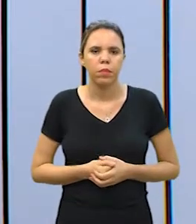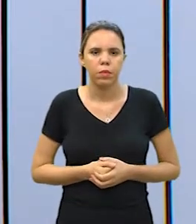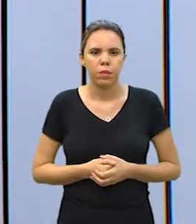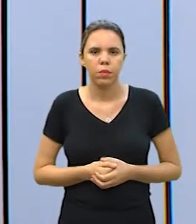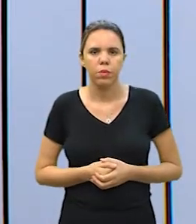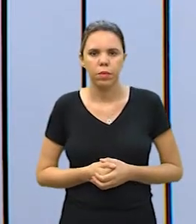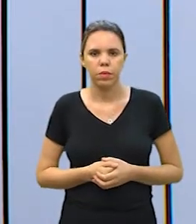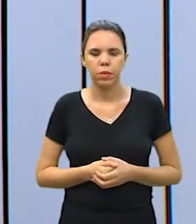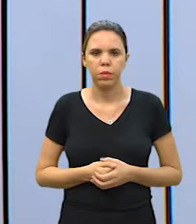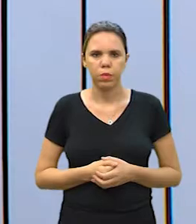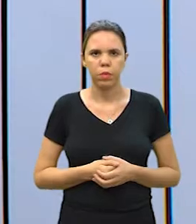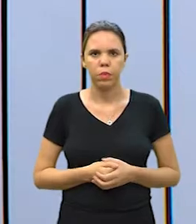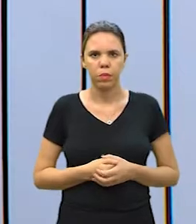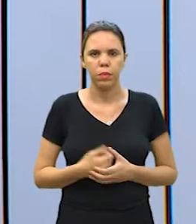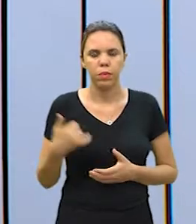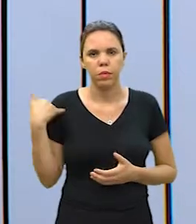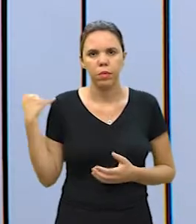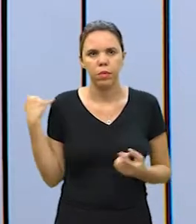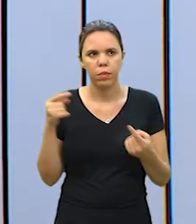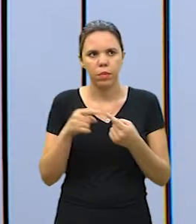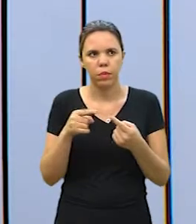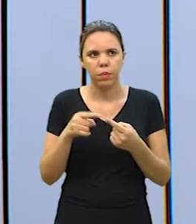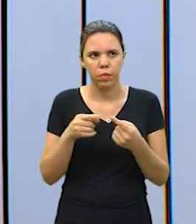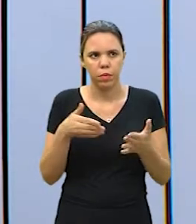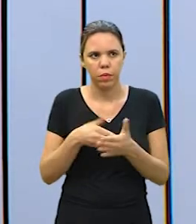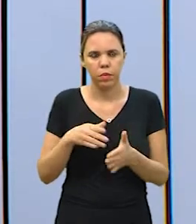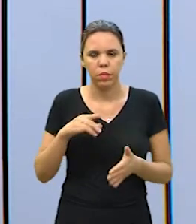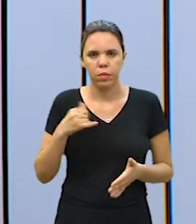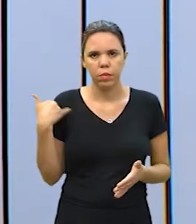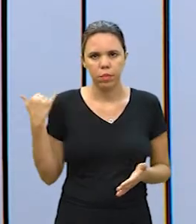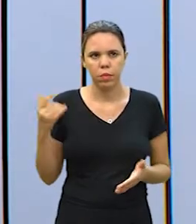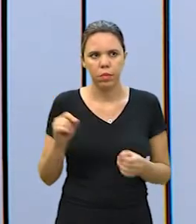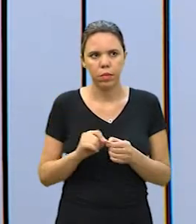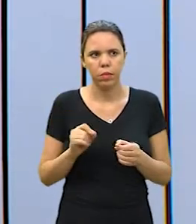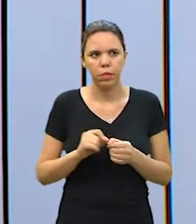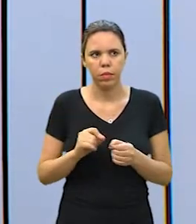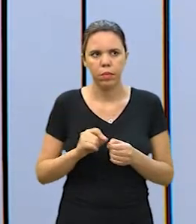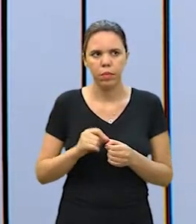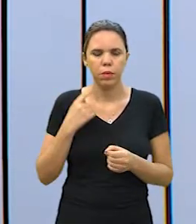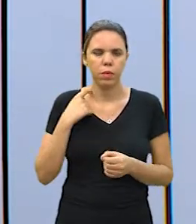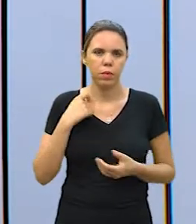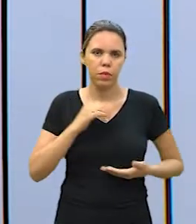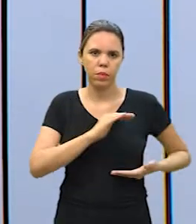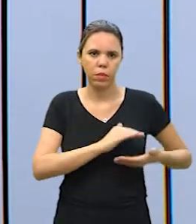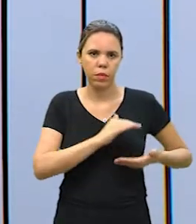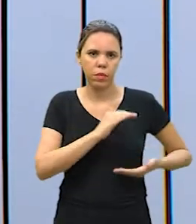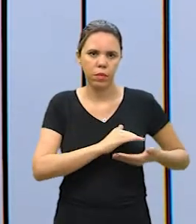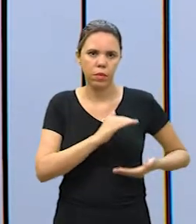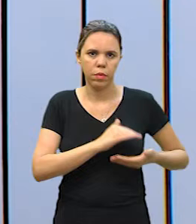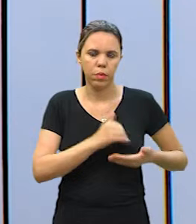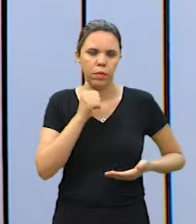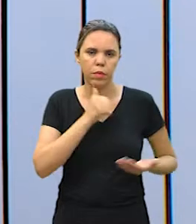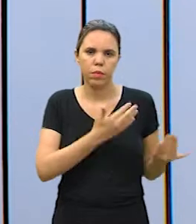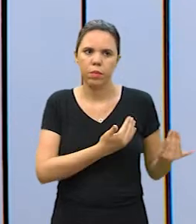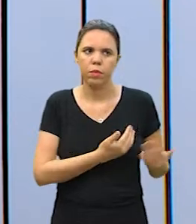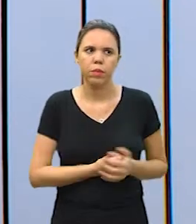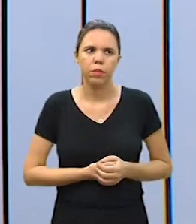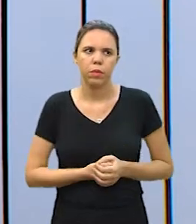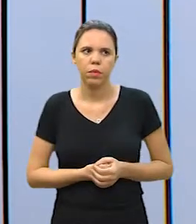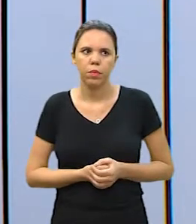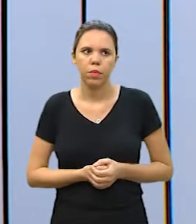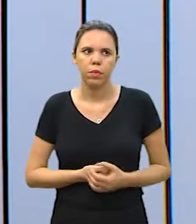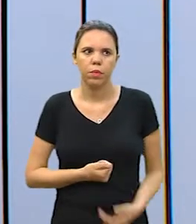dentro do seu fator de idade, né? Porque temos uma limitação de idade para poder fazer, por exemplo, a mamografia, né? Em mulheres